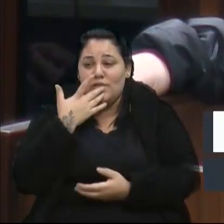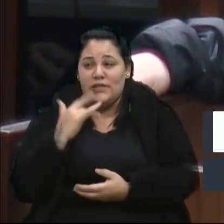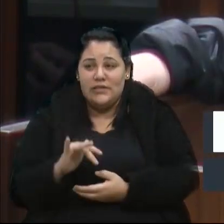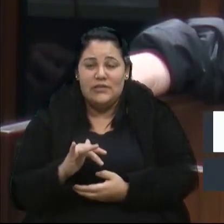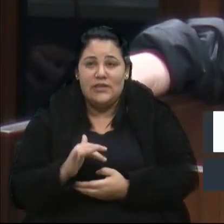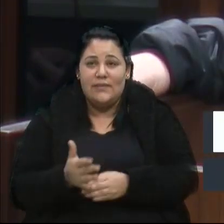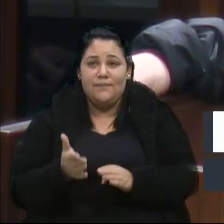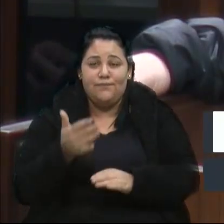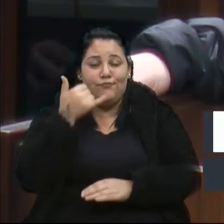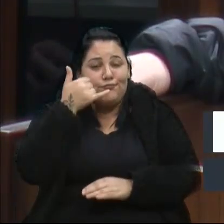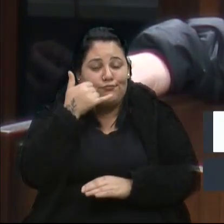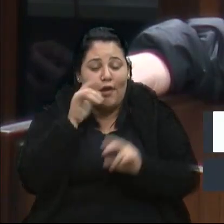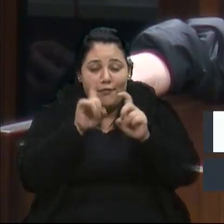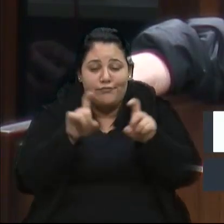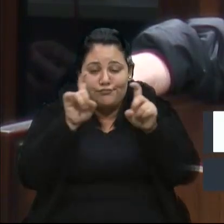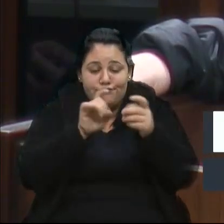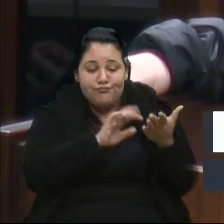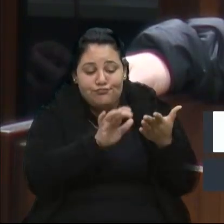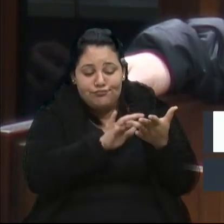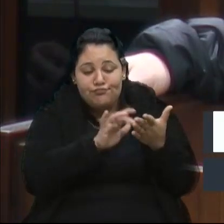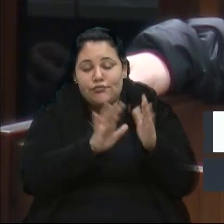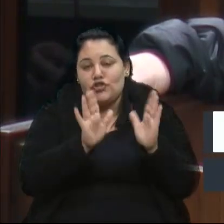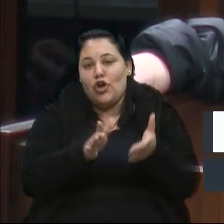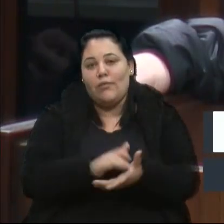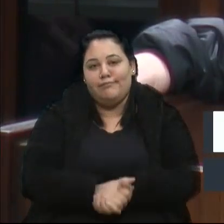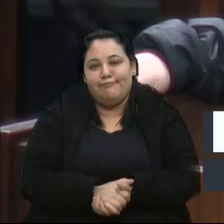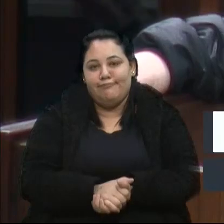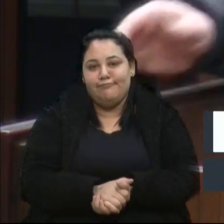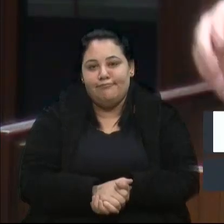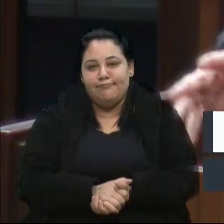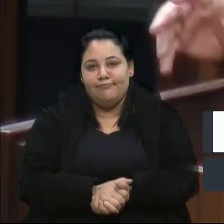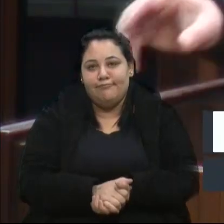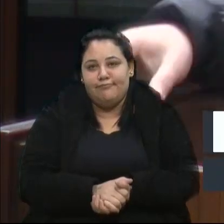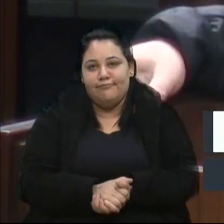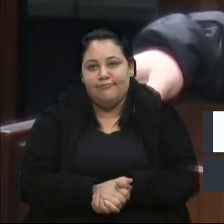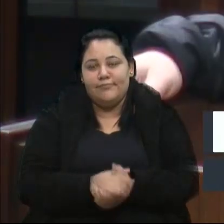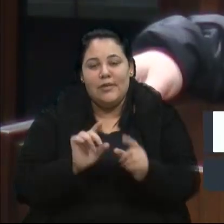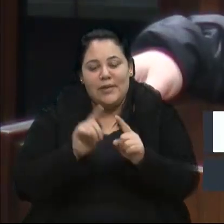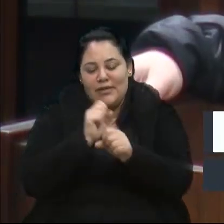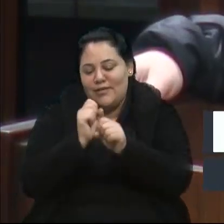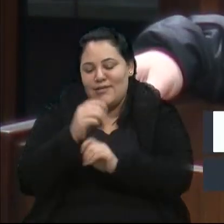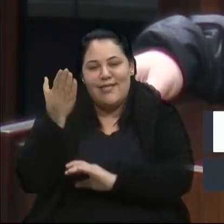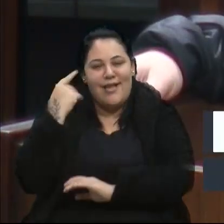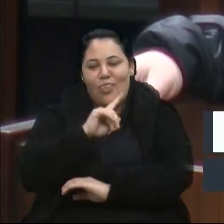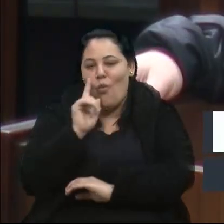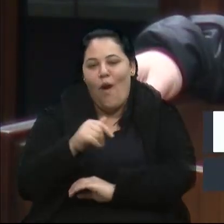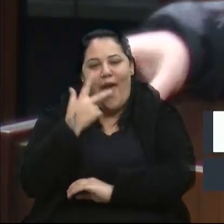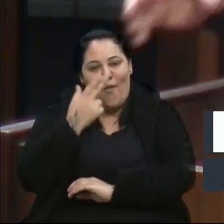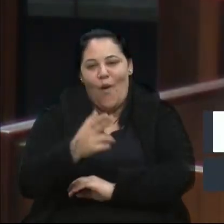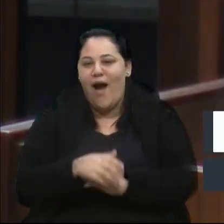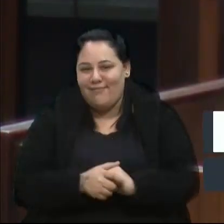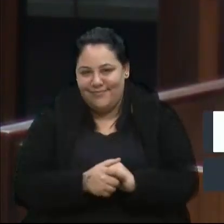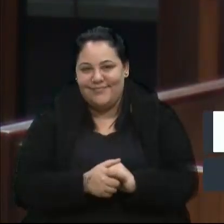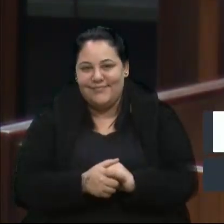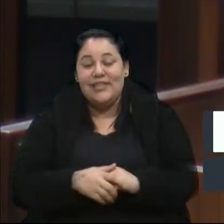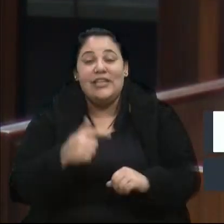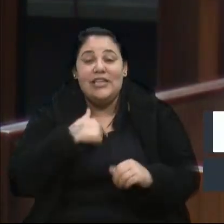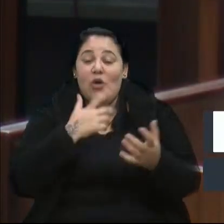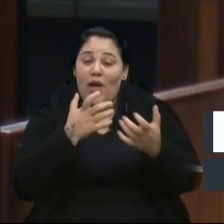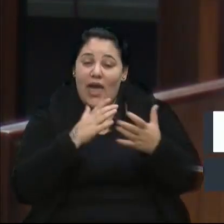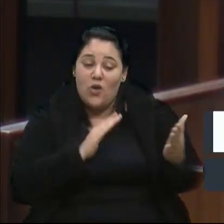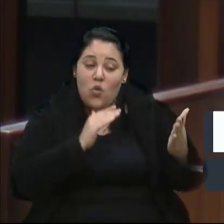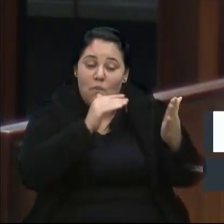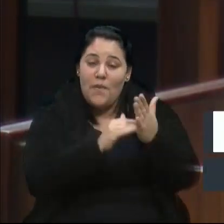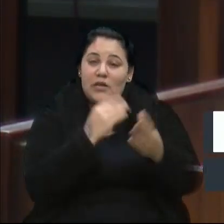tudo atrás de um computador ou de um videogame. Mas não era assim na nossa época. E eu quero, no mínimo,